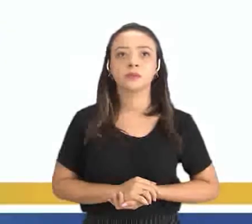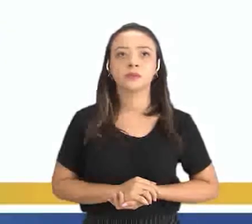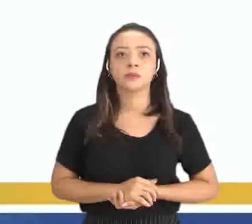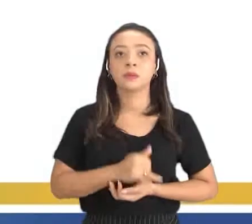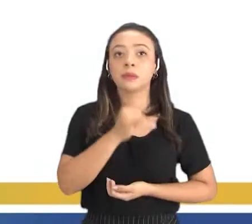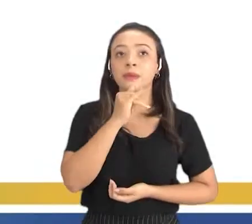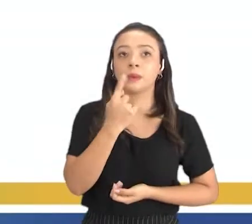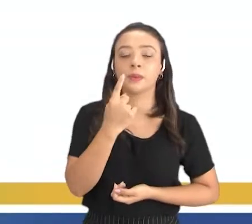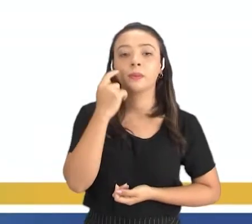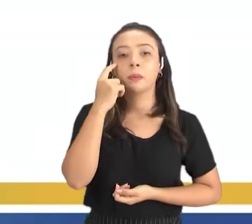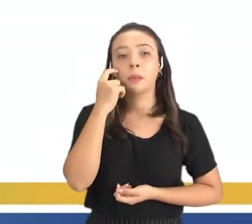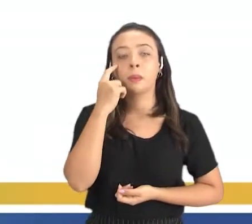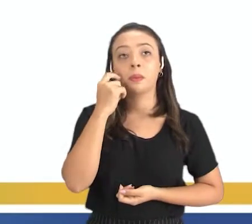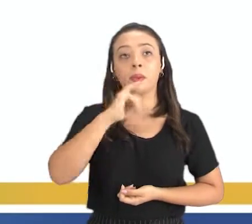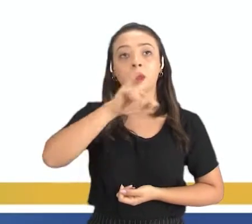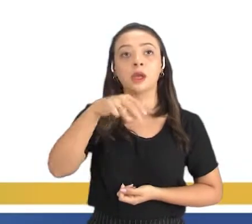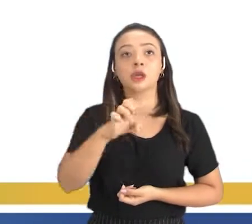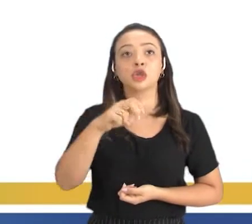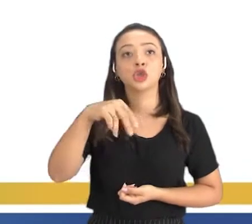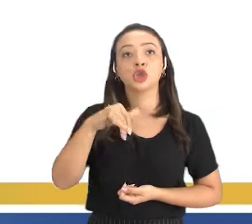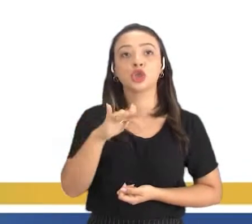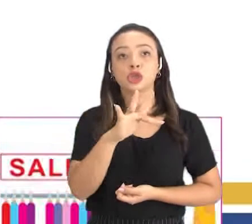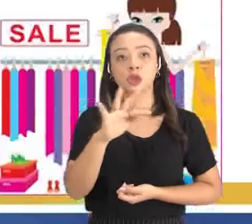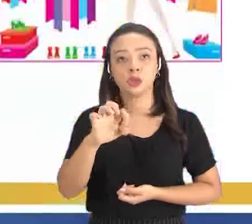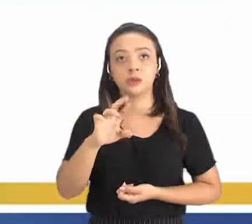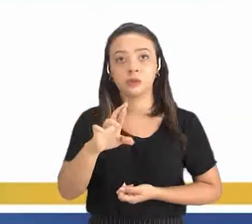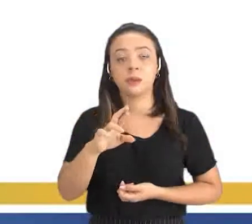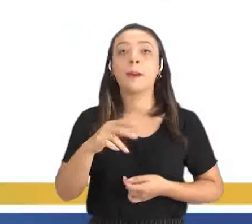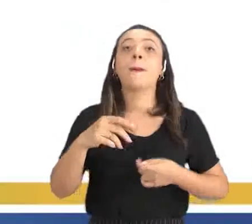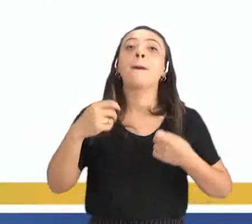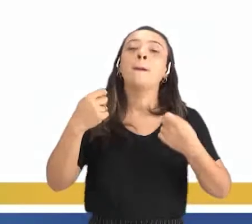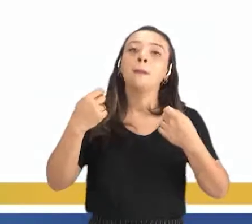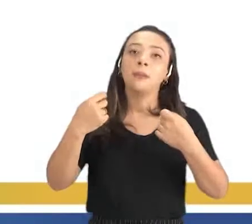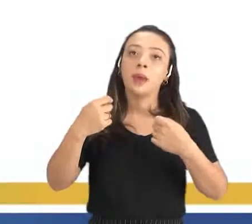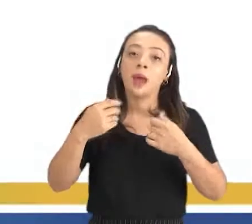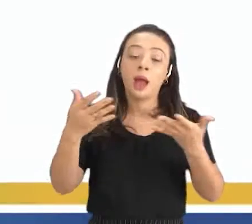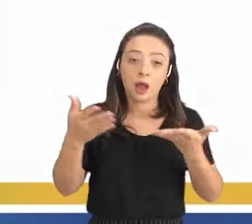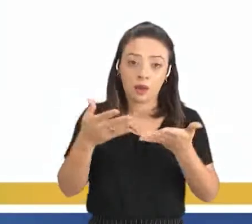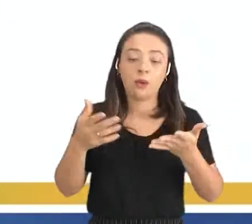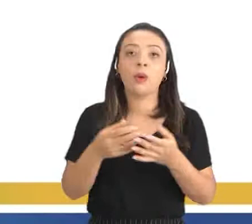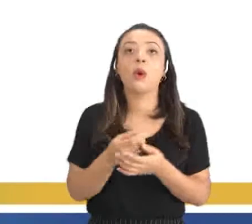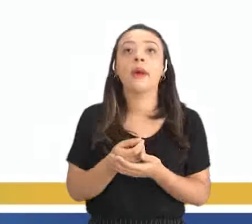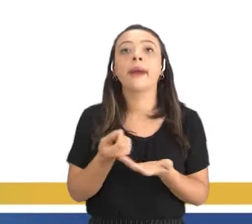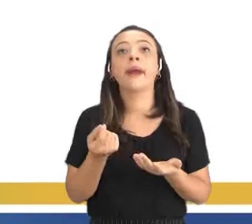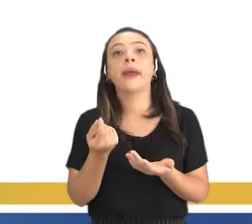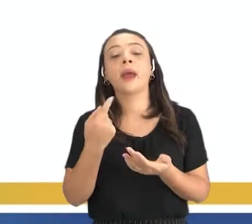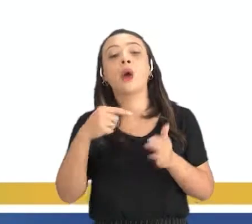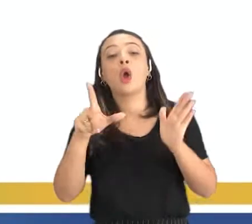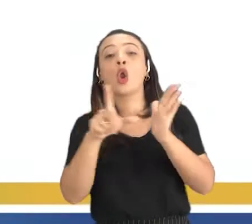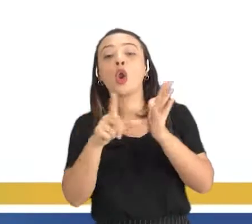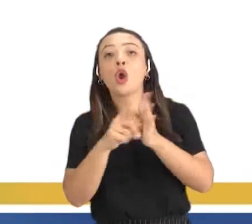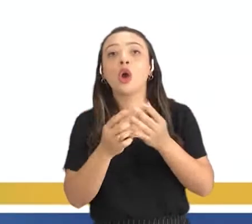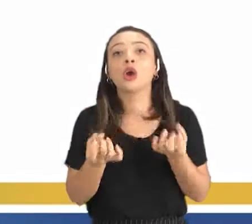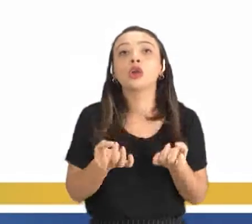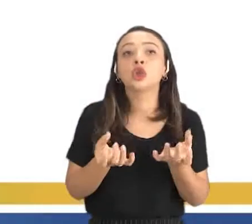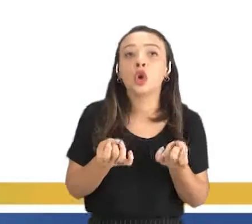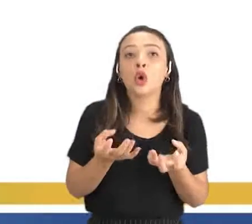Exemplo número 1. Jennifer irá participar da promoção de uma loja de roupas que está dando um vale-compras